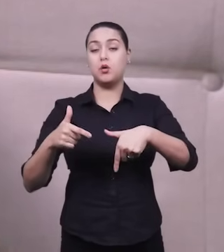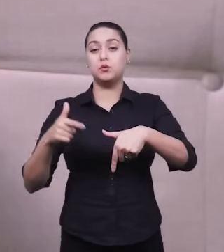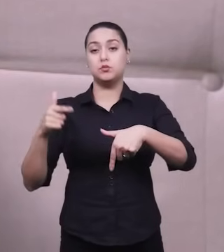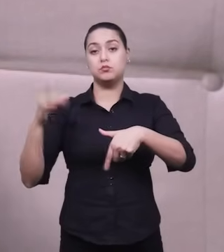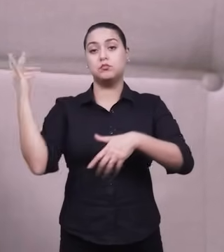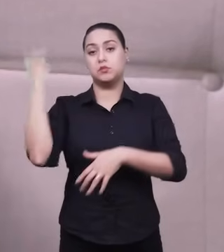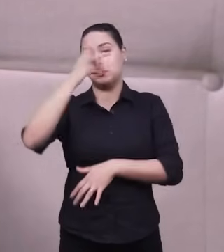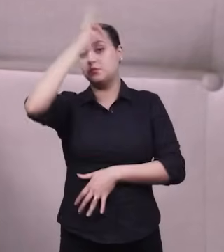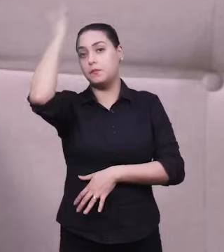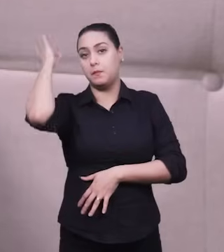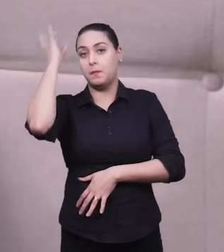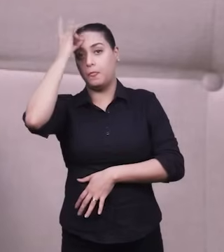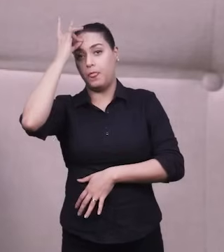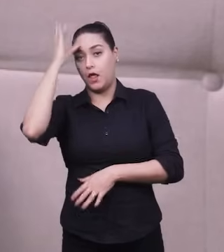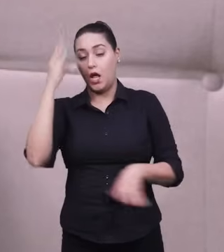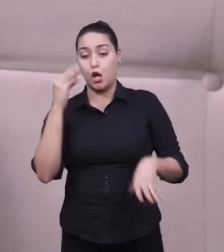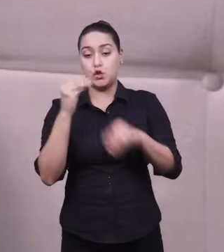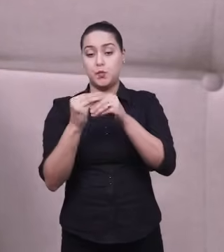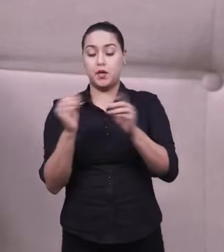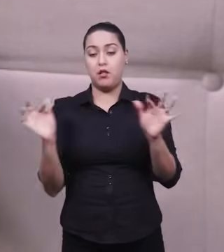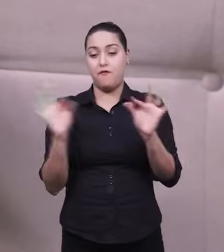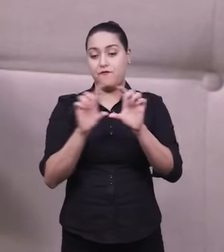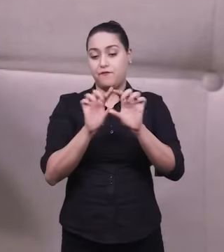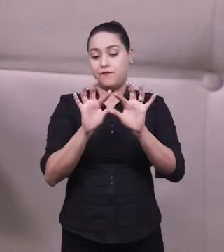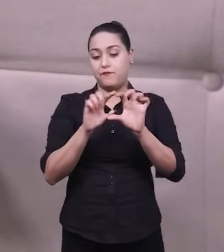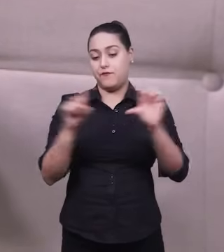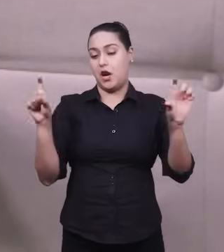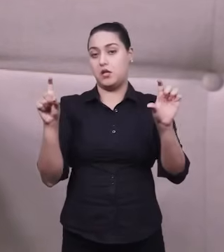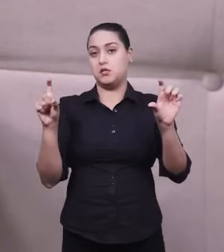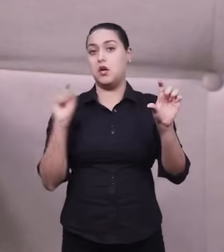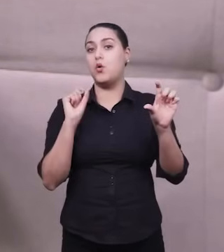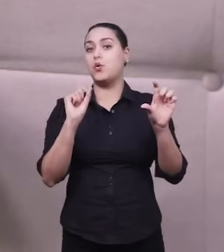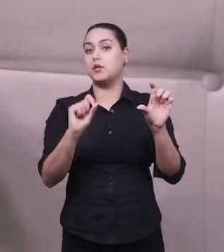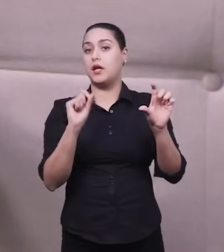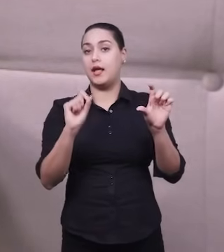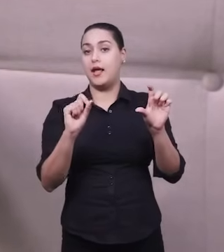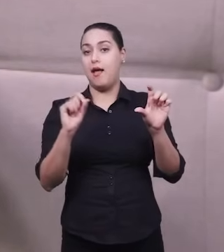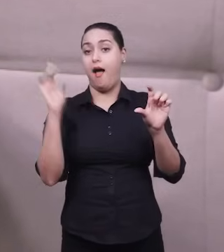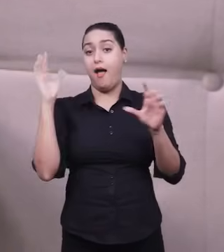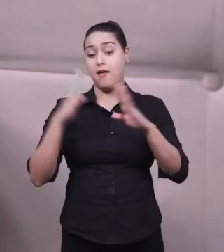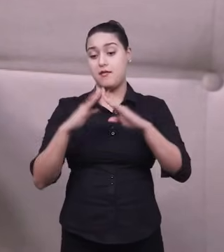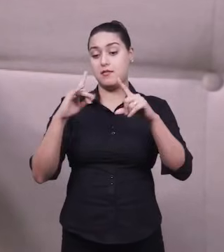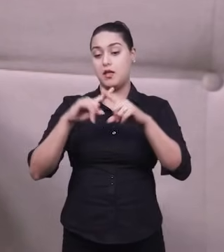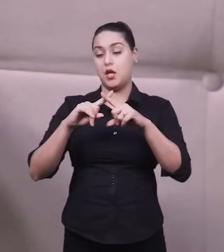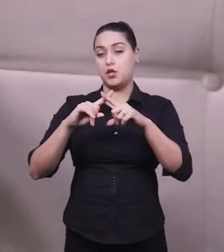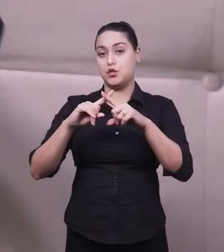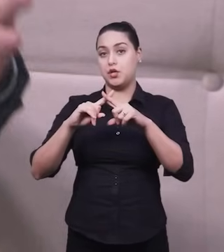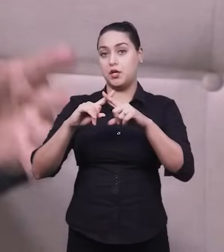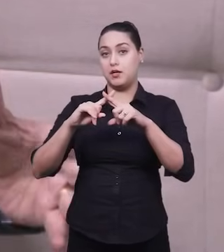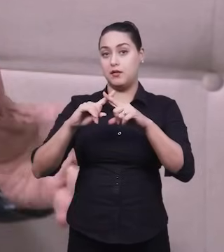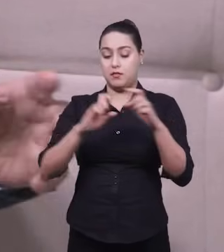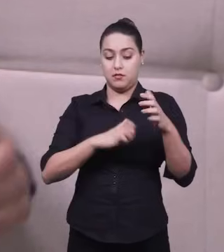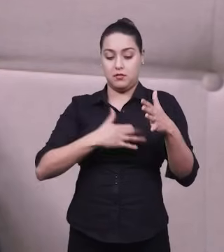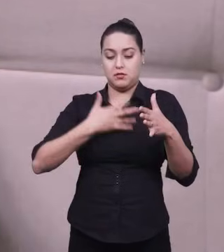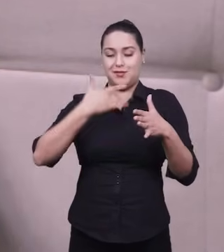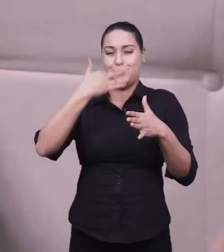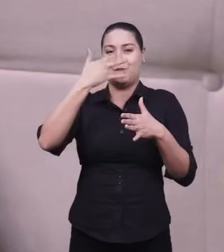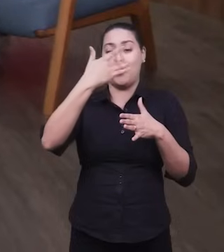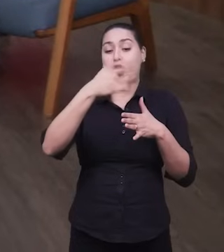da operação do Espírito Santo. Então nós podemos resumir numa frase: é uma igreja cheia do Espírito